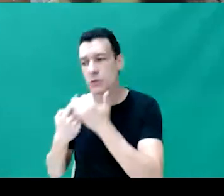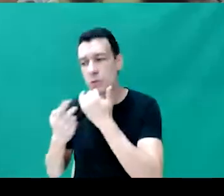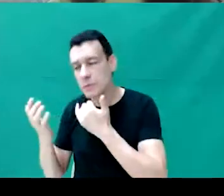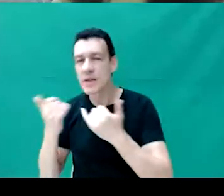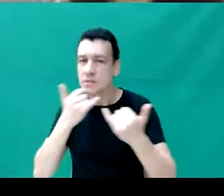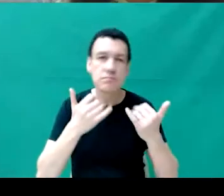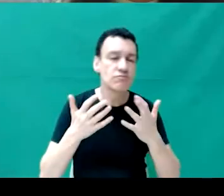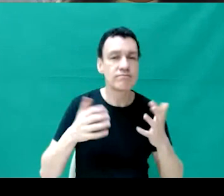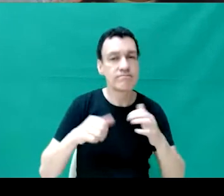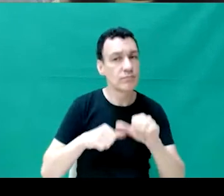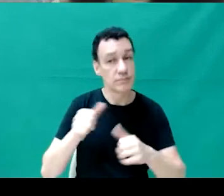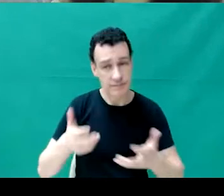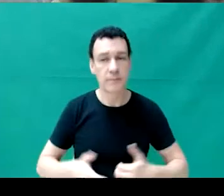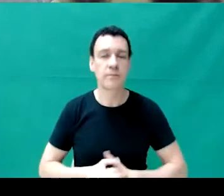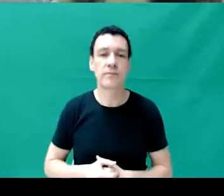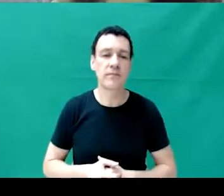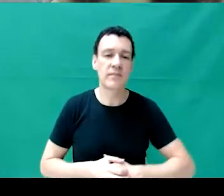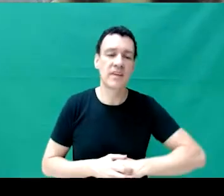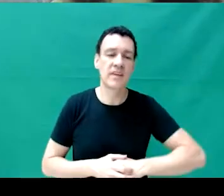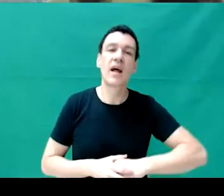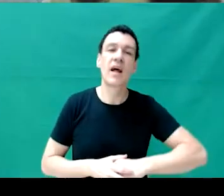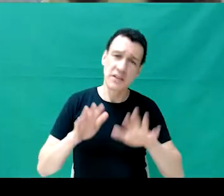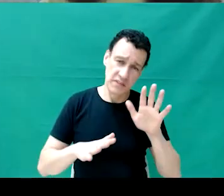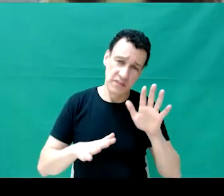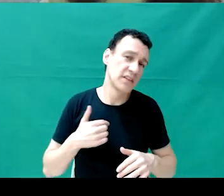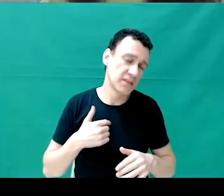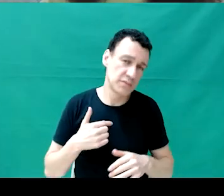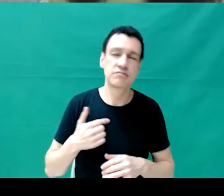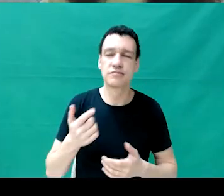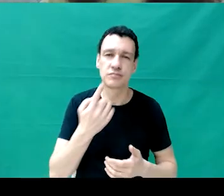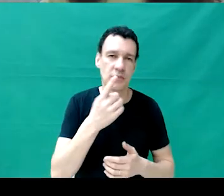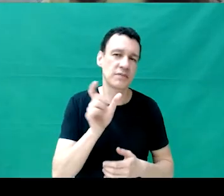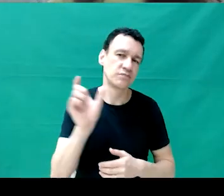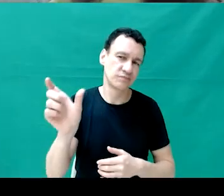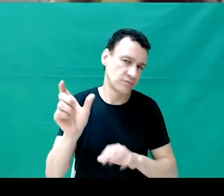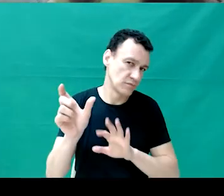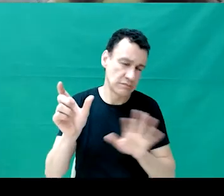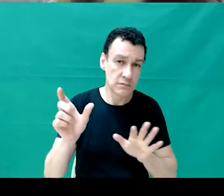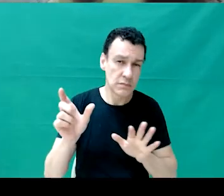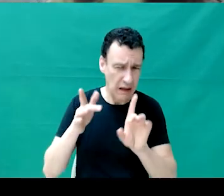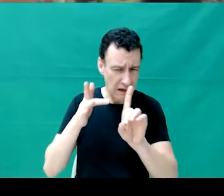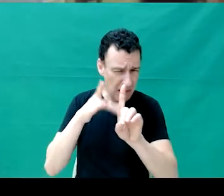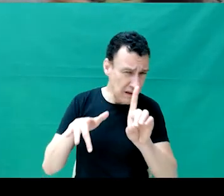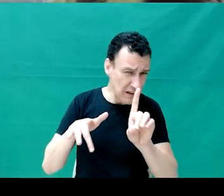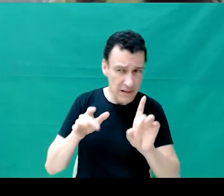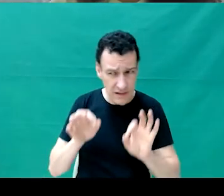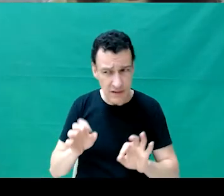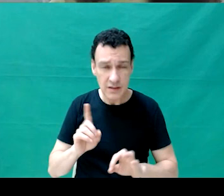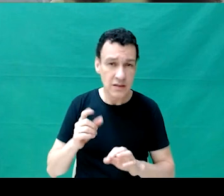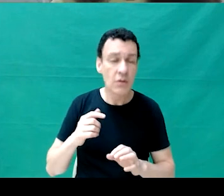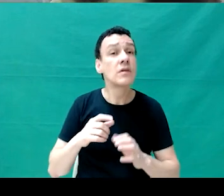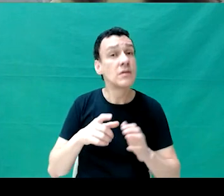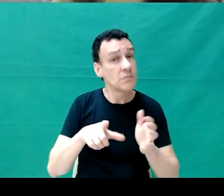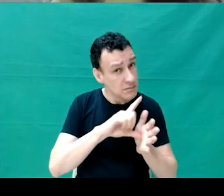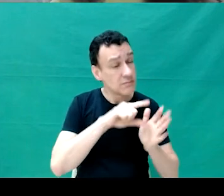Andresa, mas falei uma palavra, não tenho certeza se é capacitista. Pesquisa. Dá uma olhadinha lá,